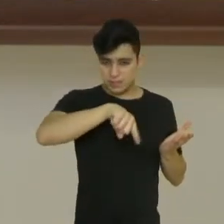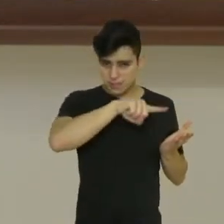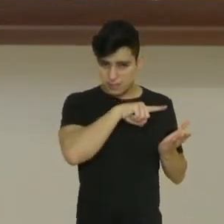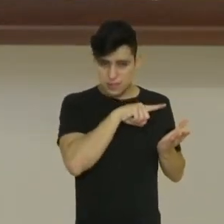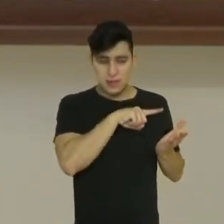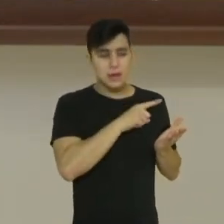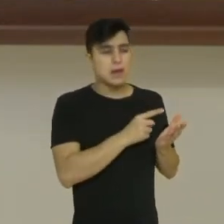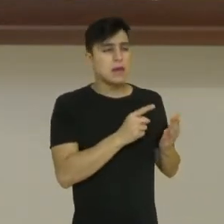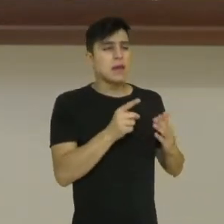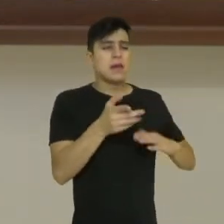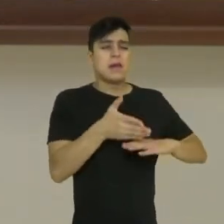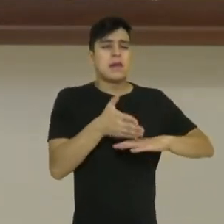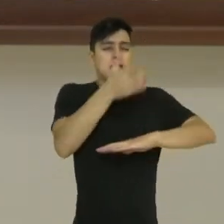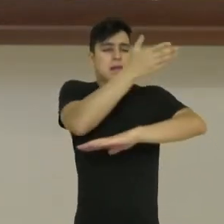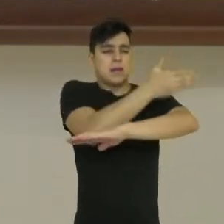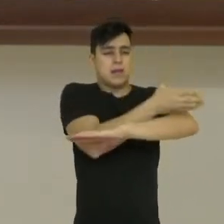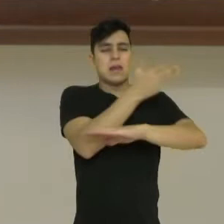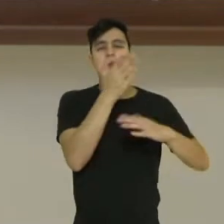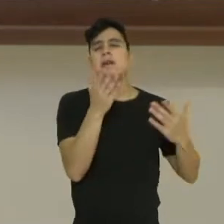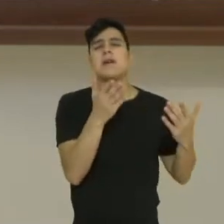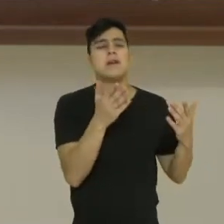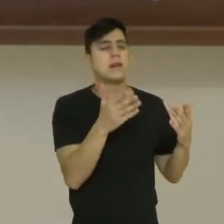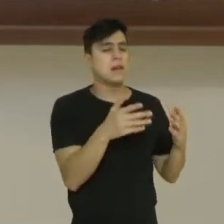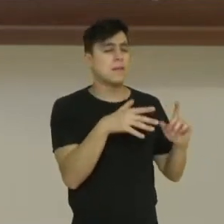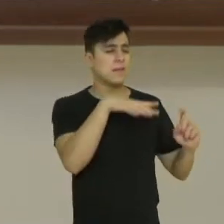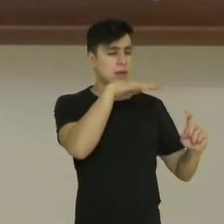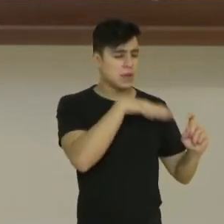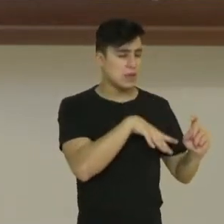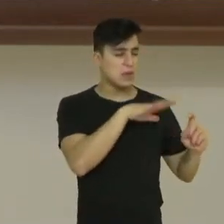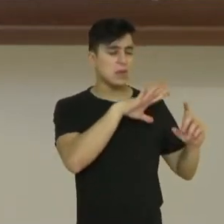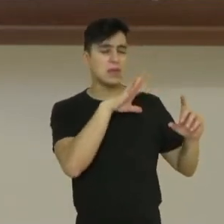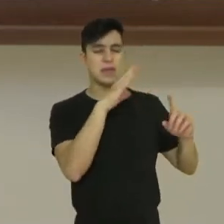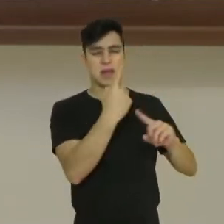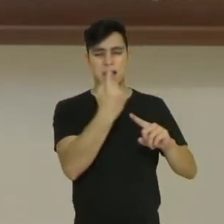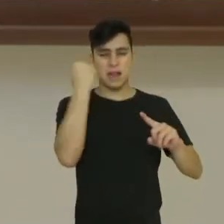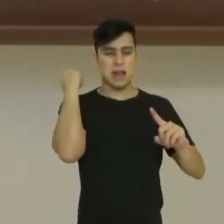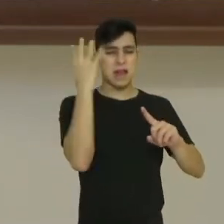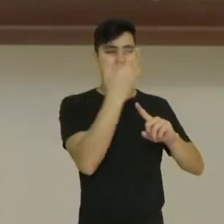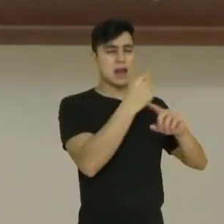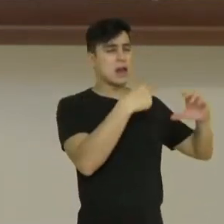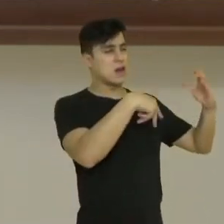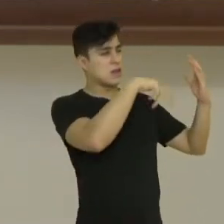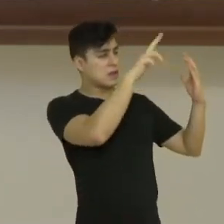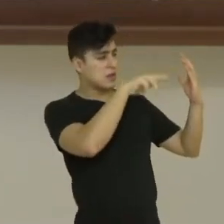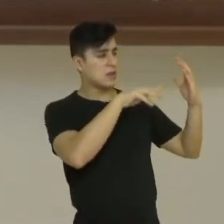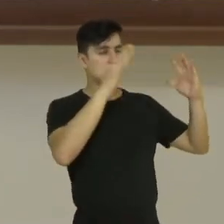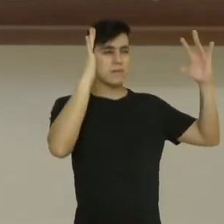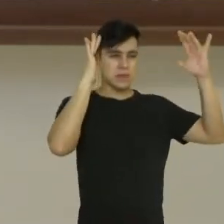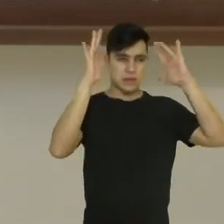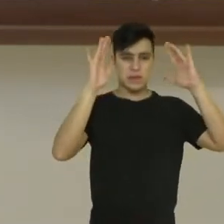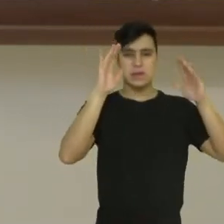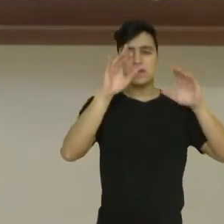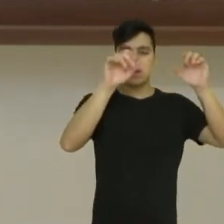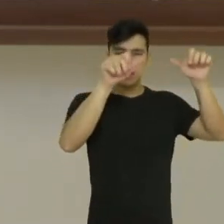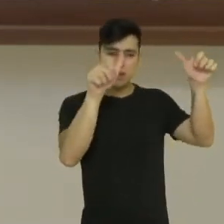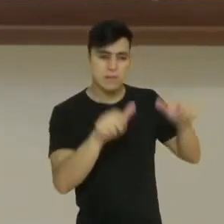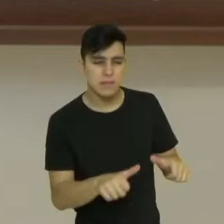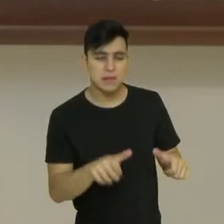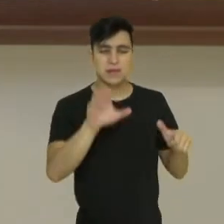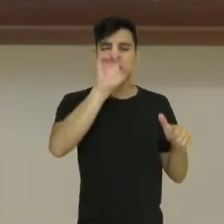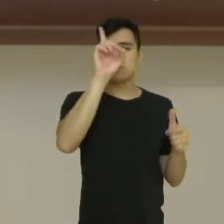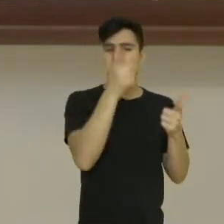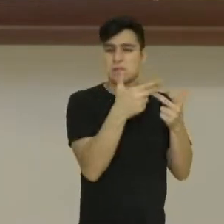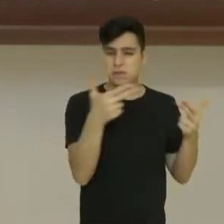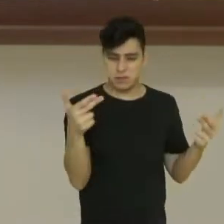Idade Antiga, toda aquela mitologia que existia lá na época rupestre, que era a imaginação de uma deusa, a deusa natureza, ou algum deus de algum elemento,